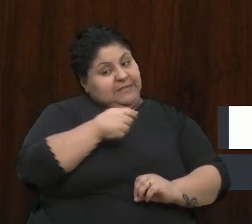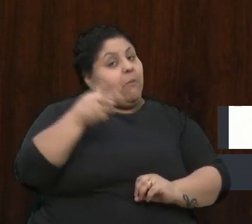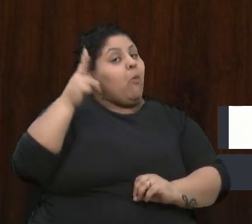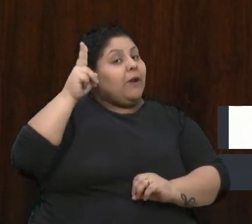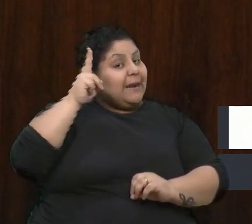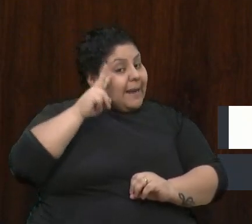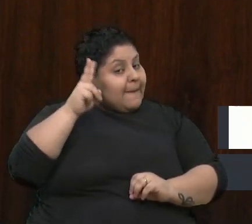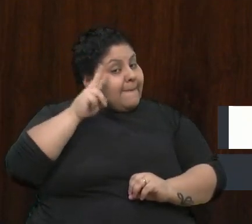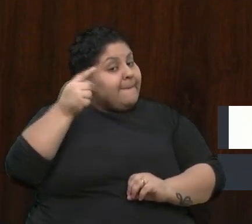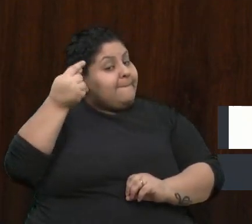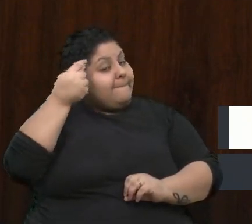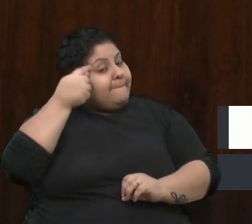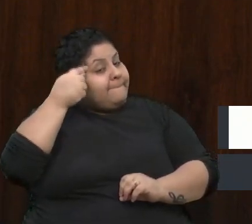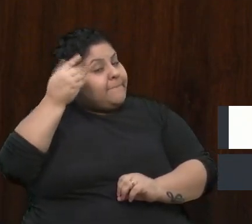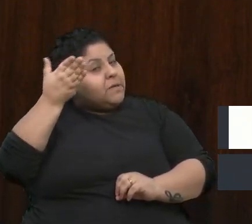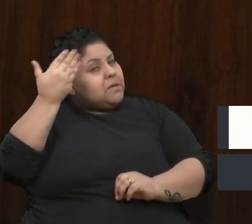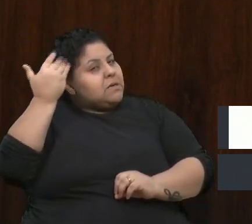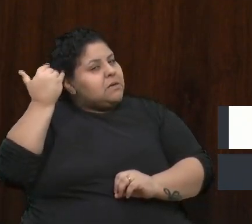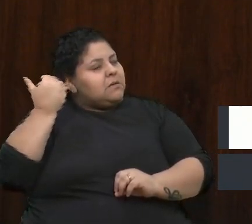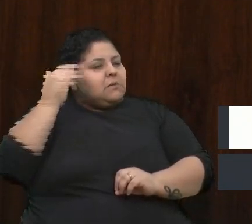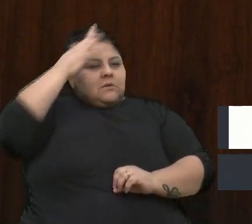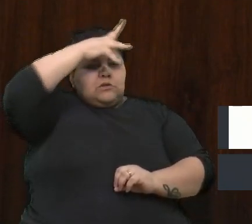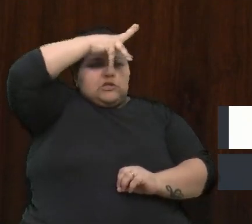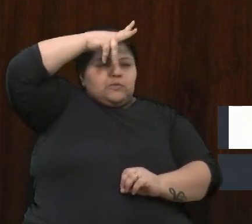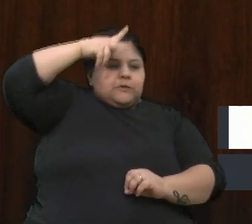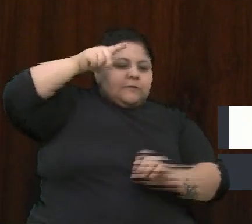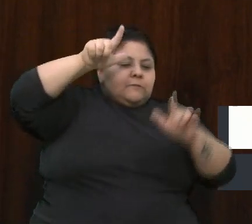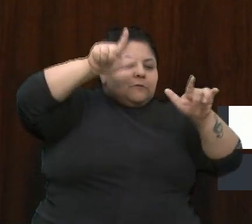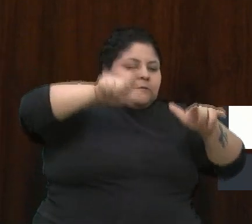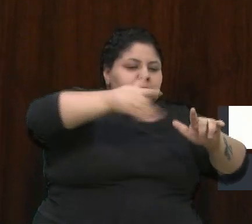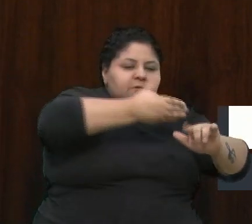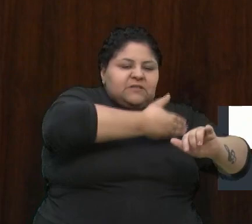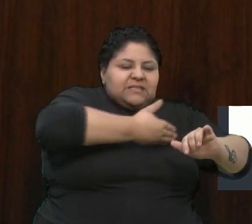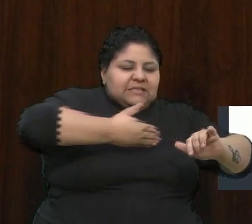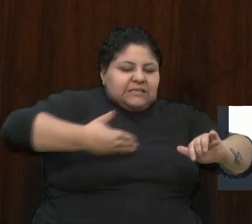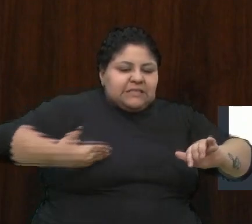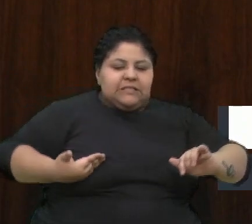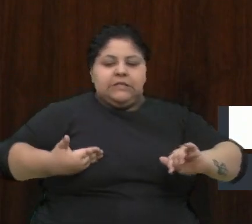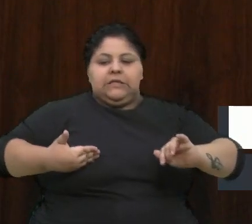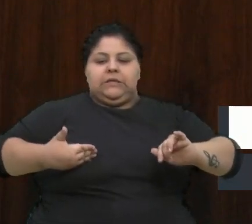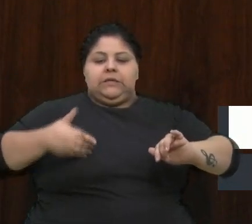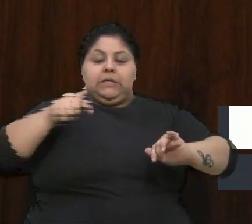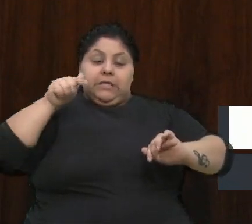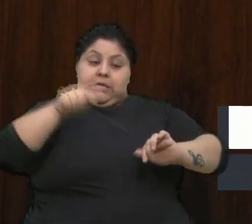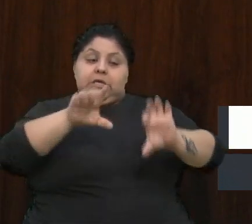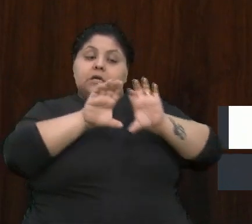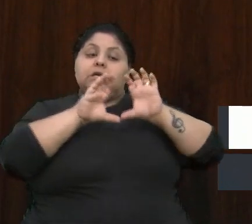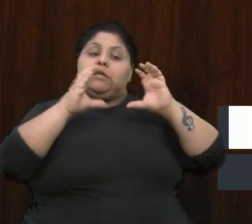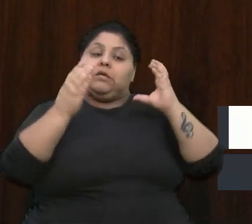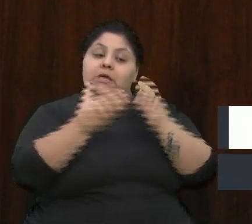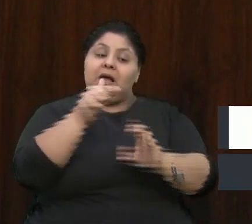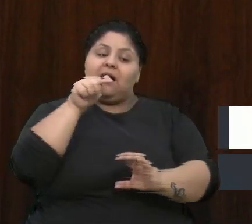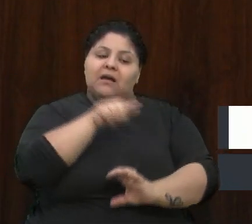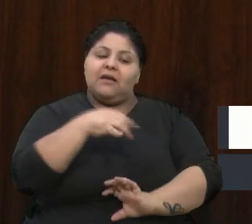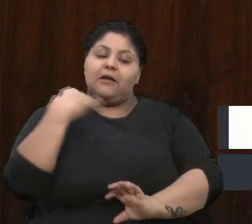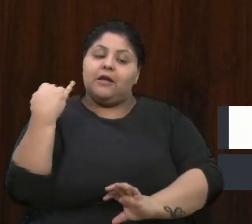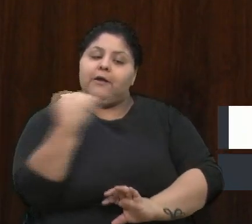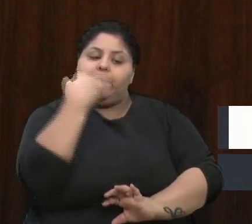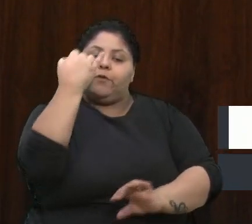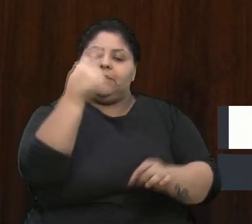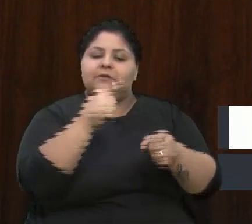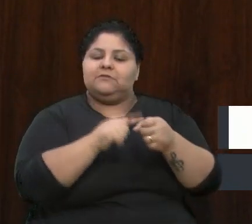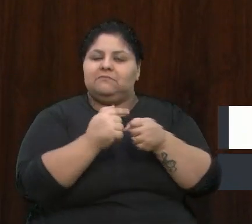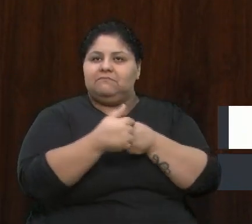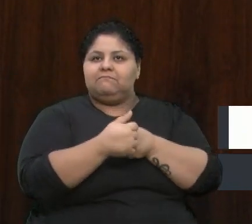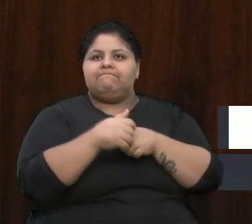O município, os espaços públicos, os espaços da comunidade, da cidadania, são muito importantes para a cidade. Então,